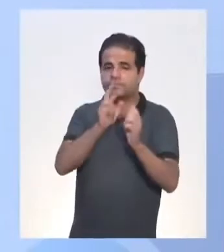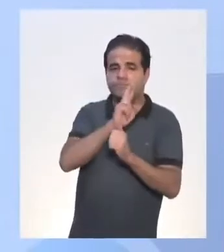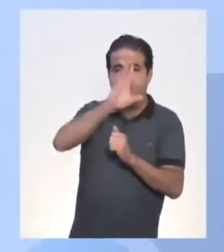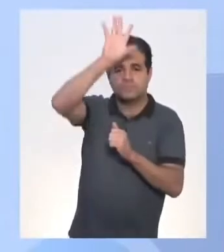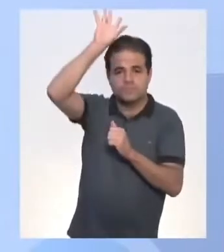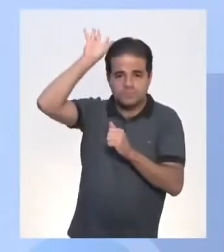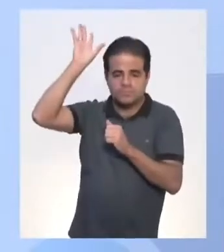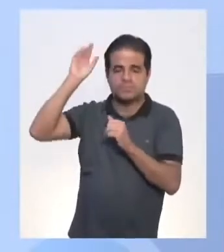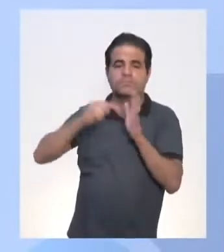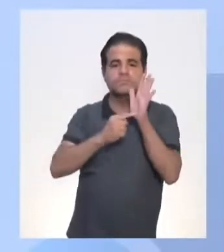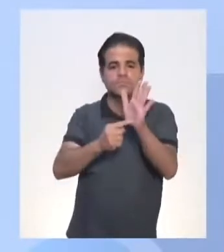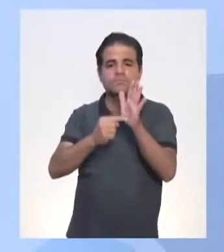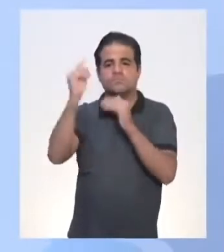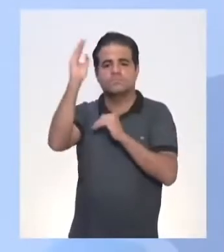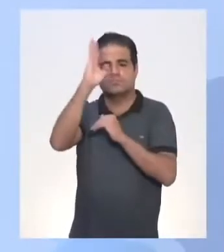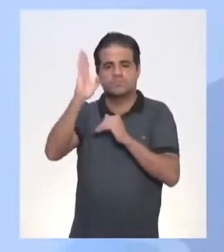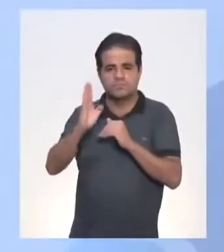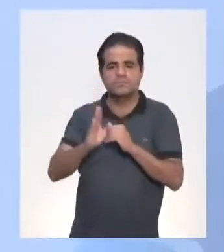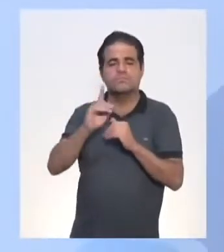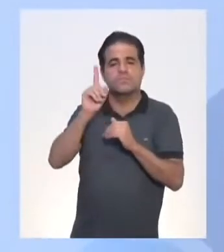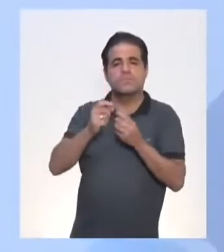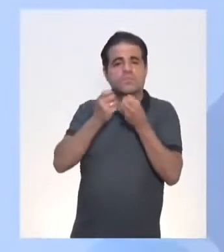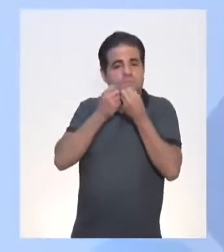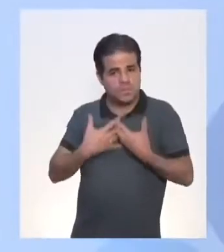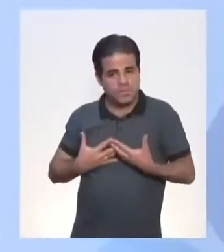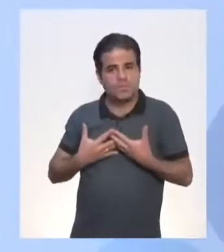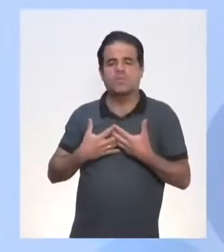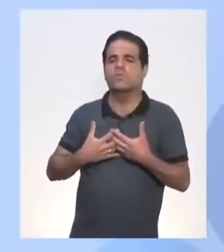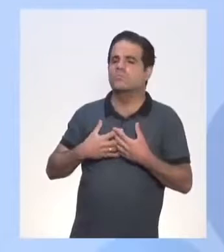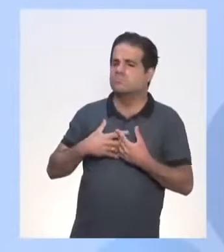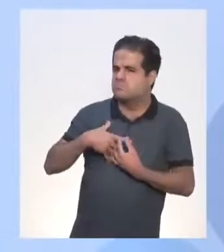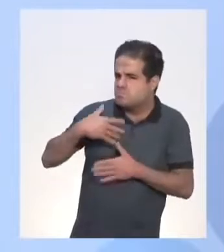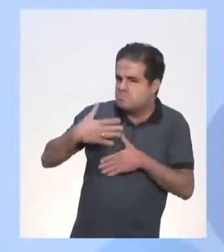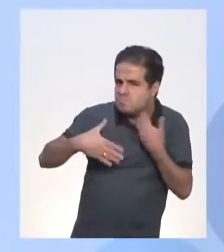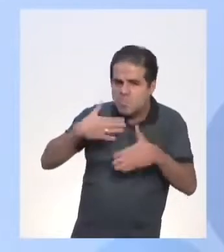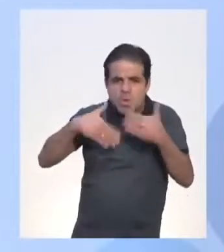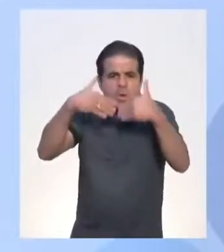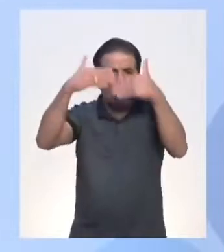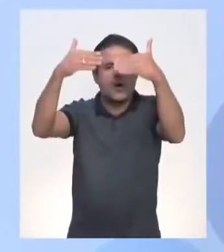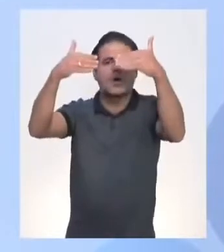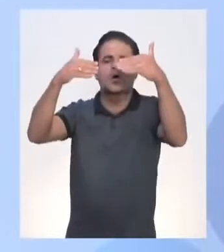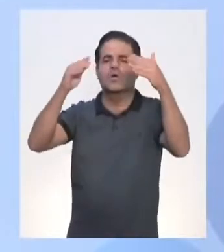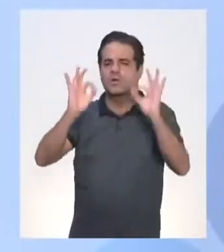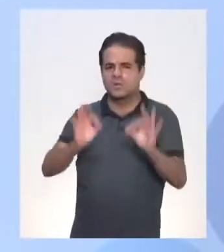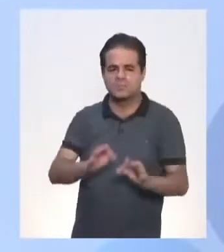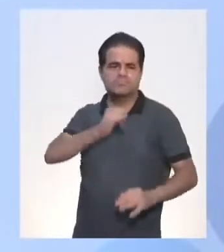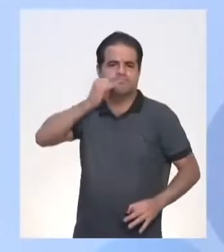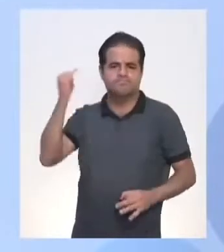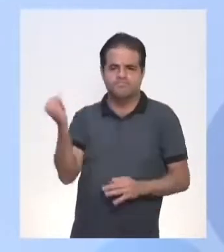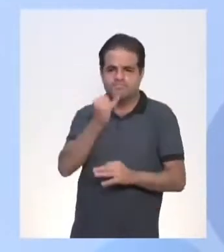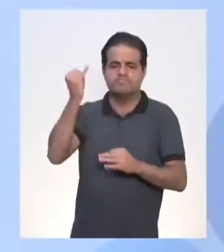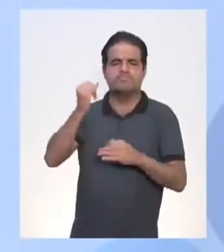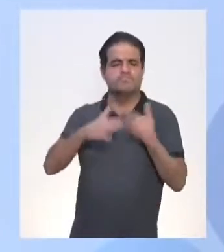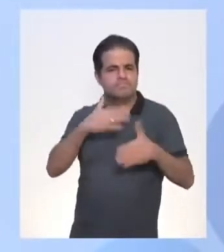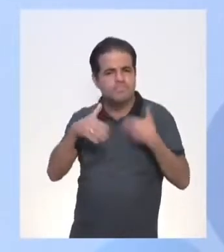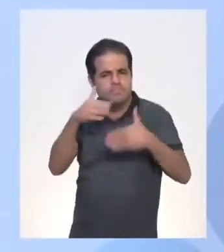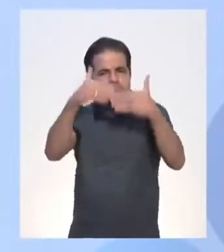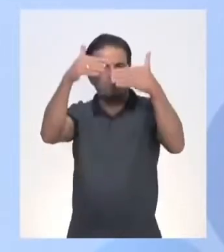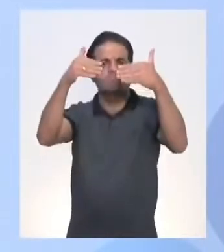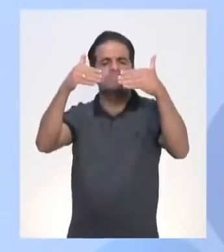República Brasileira, embora ela fosse progressista, com fundamentos teóricos